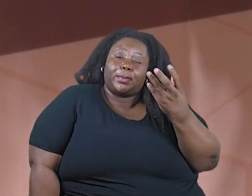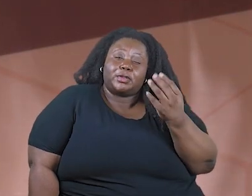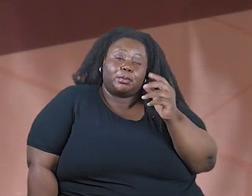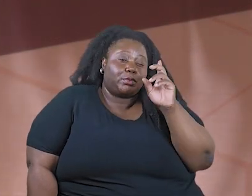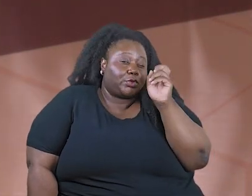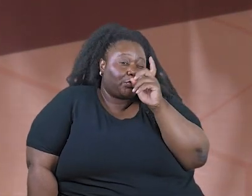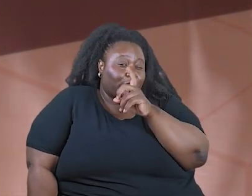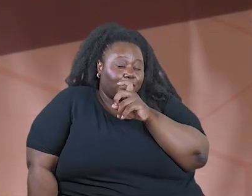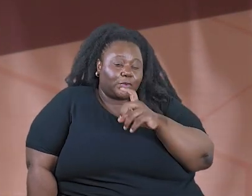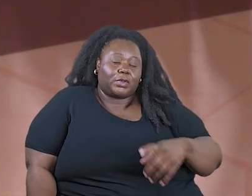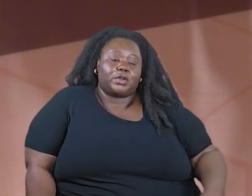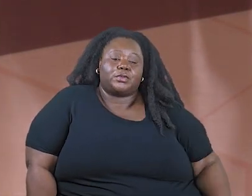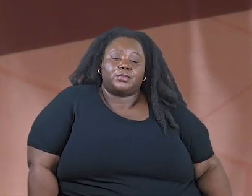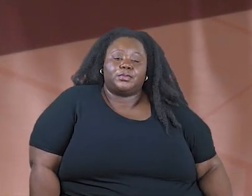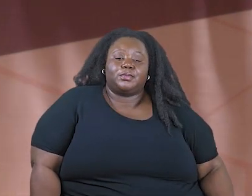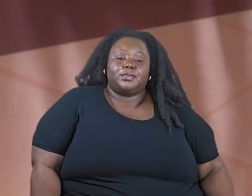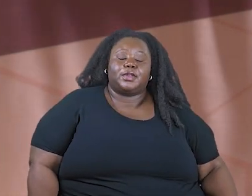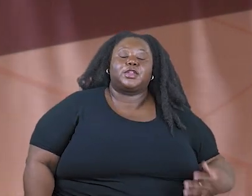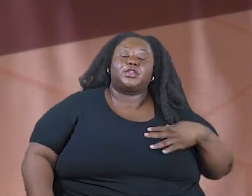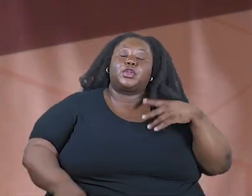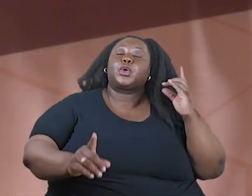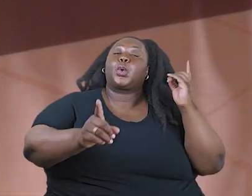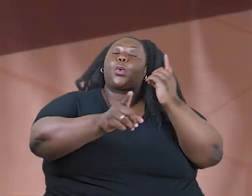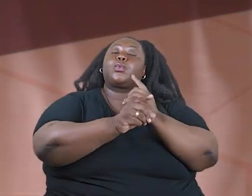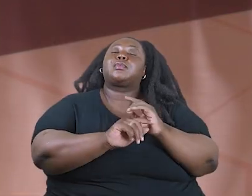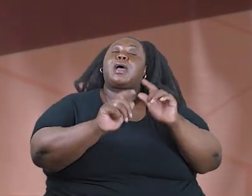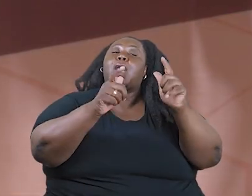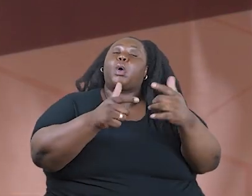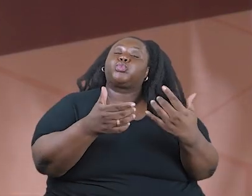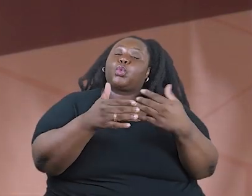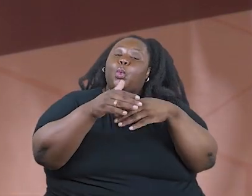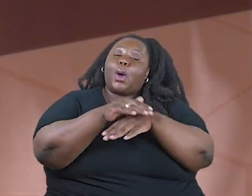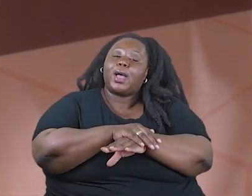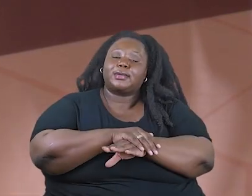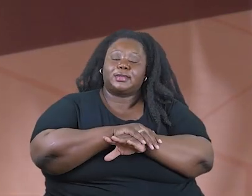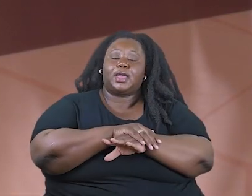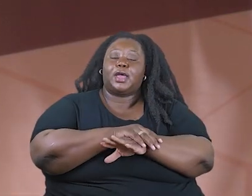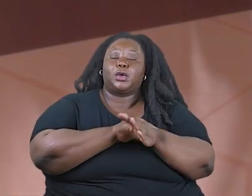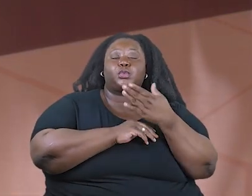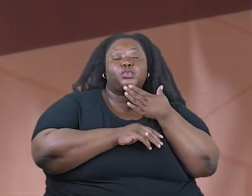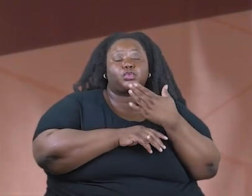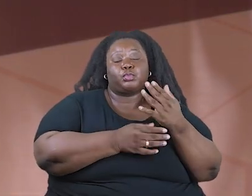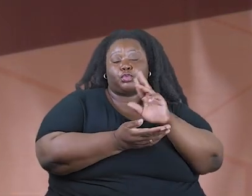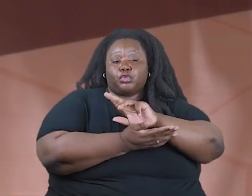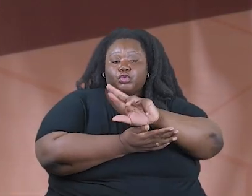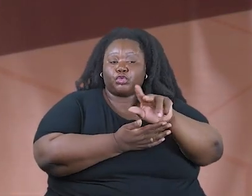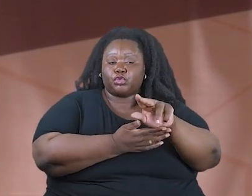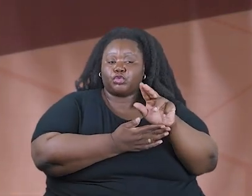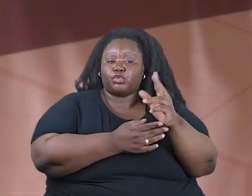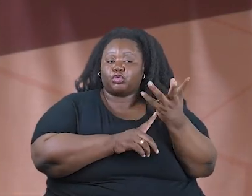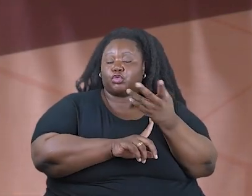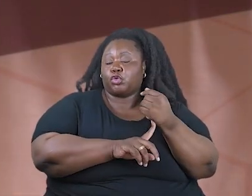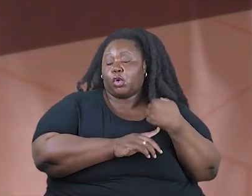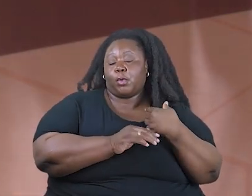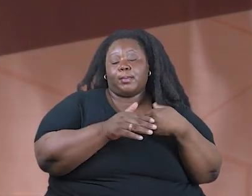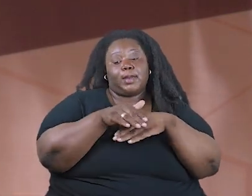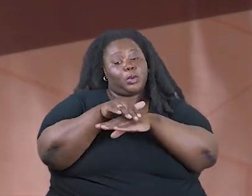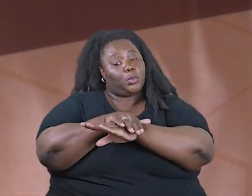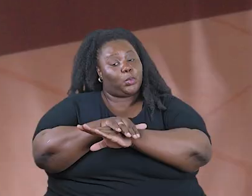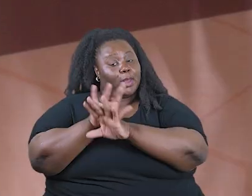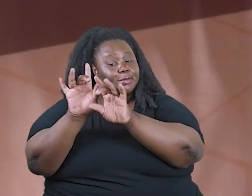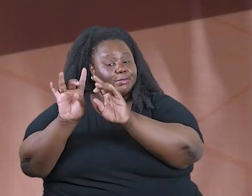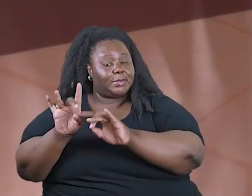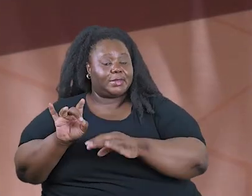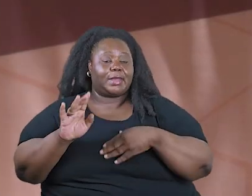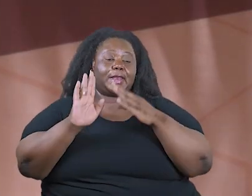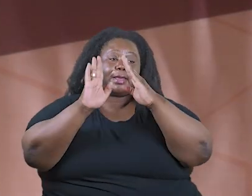dificuldade, né, de localizar onde guardar esse tipo de obra de arte, né? É na reserva técnica do museu,